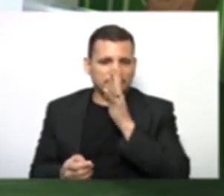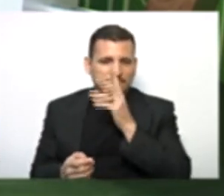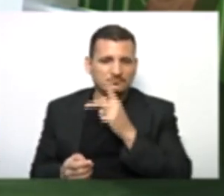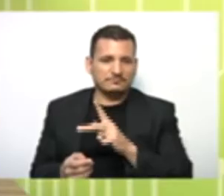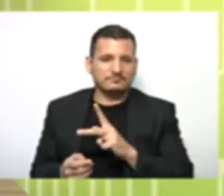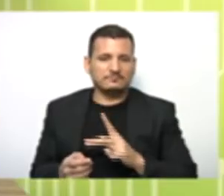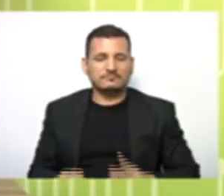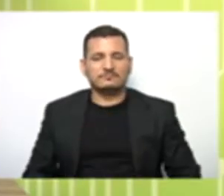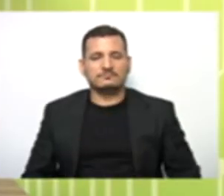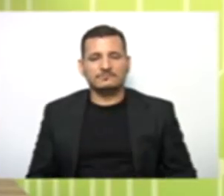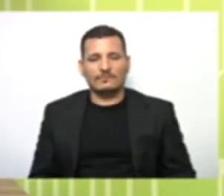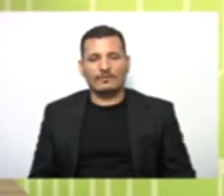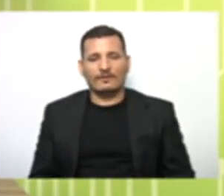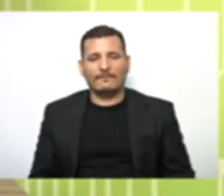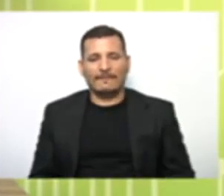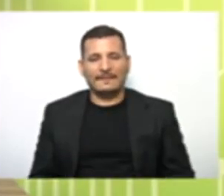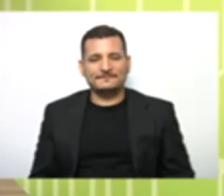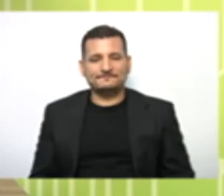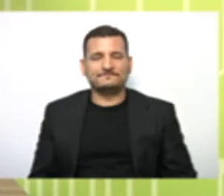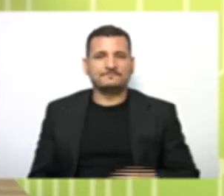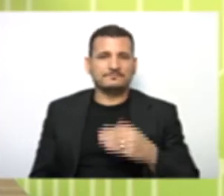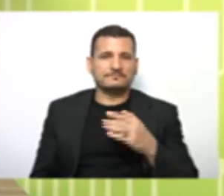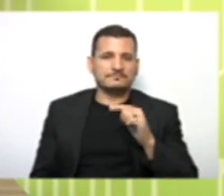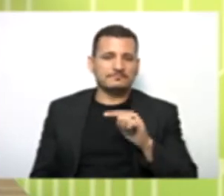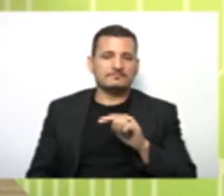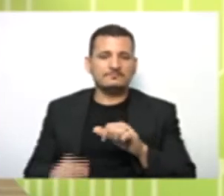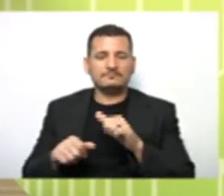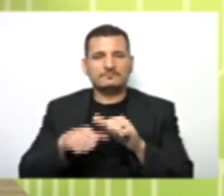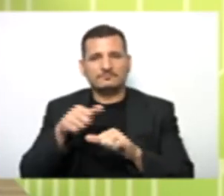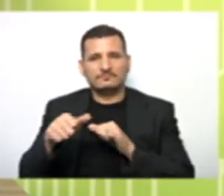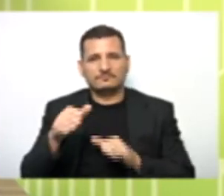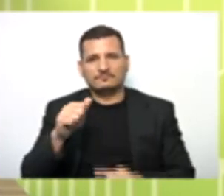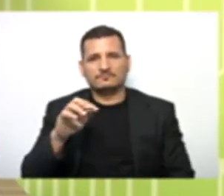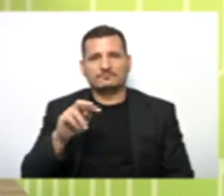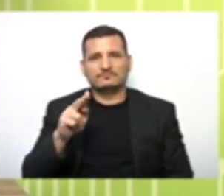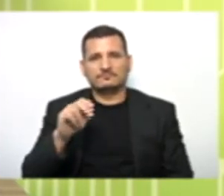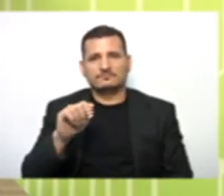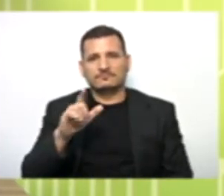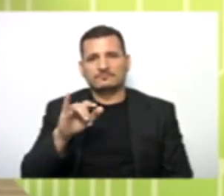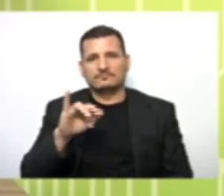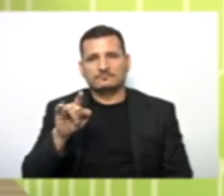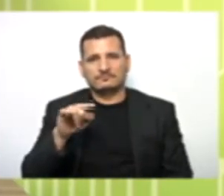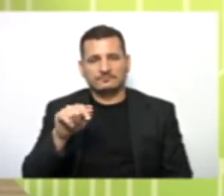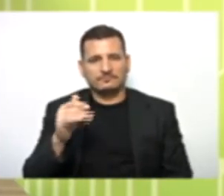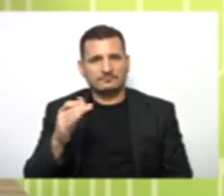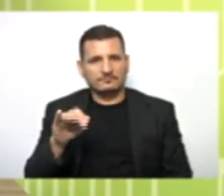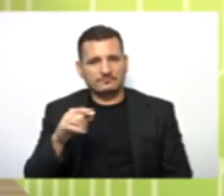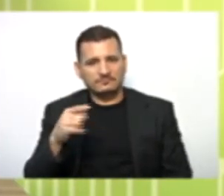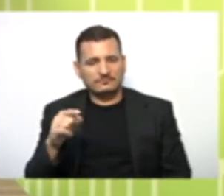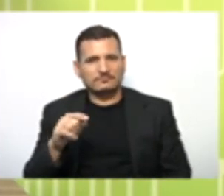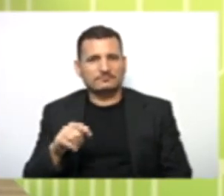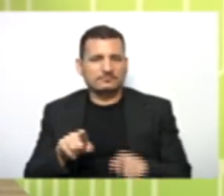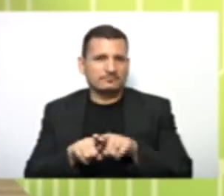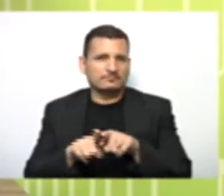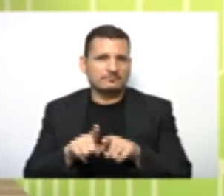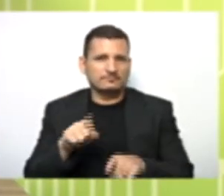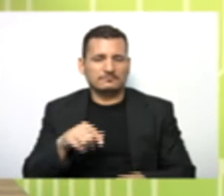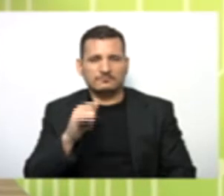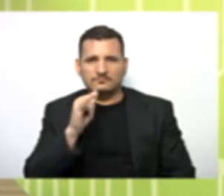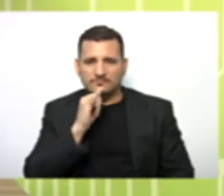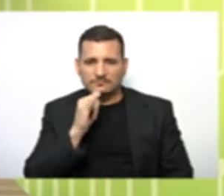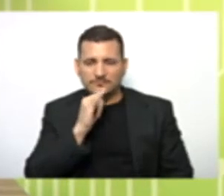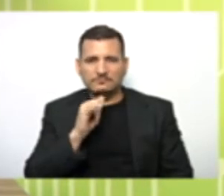Exatamente. Então, nessa atualização que aconteceu, são também é um exemplo aí, né,